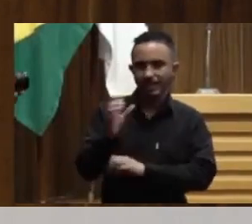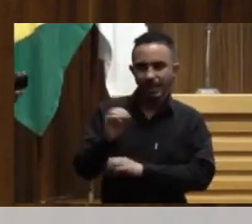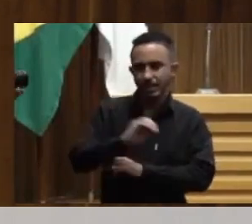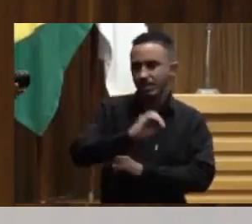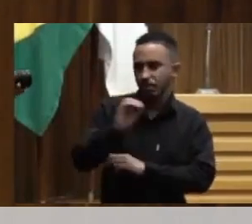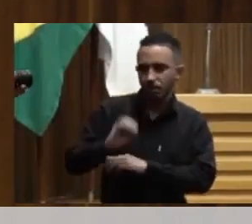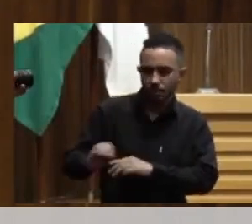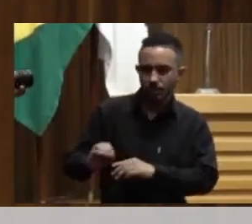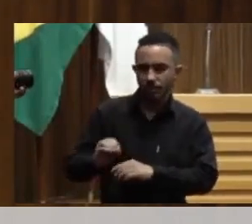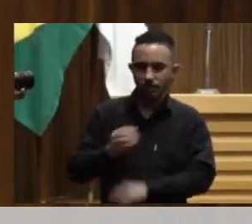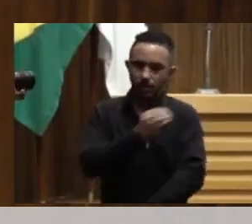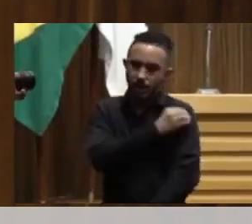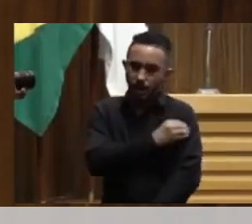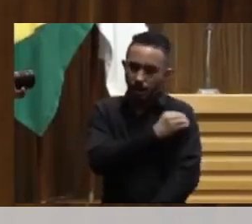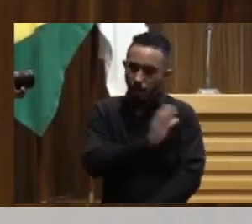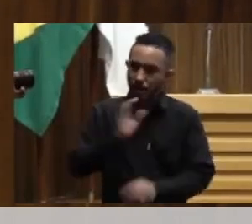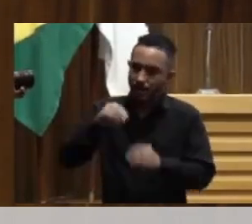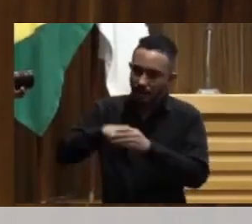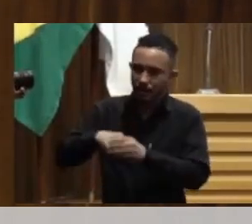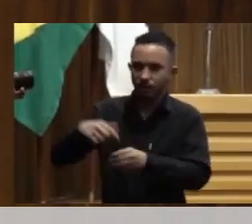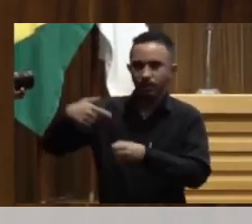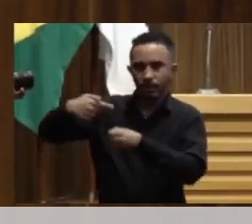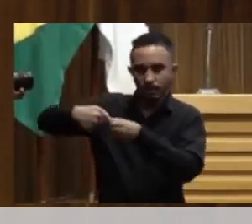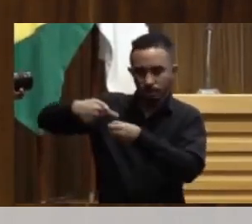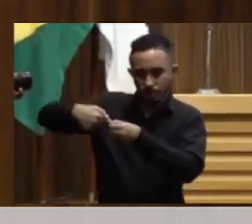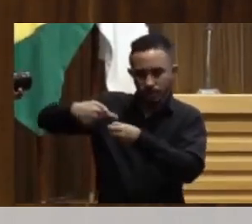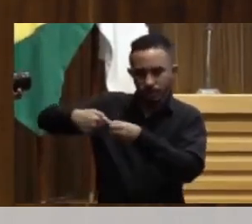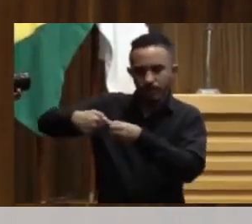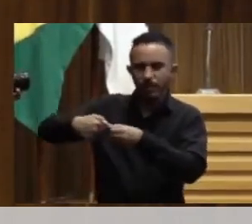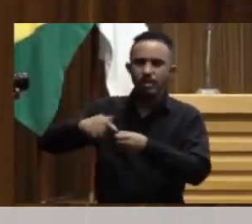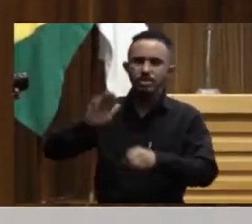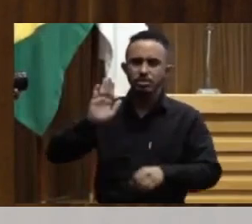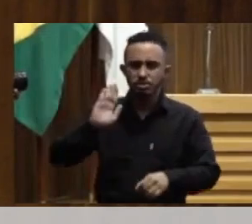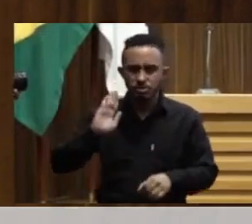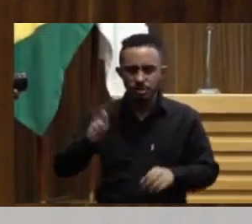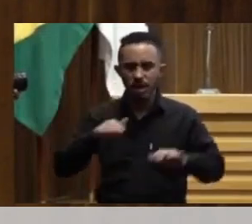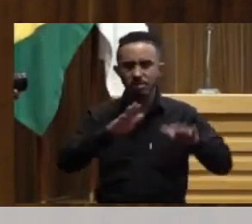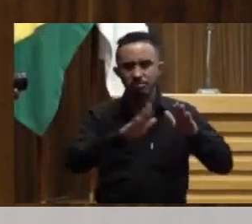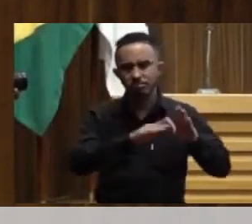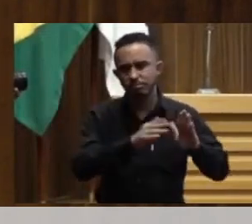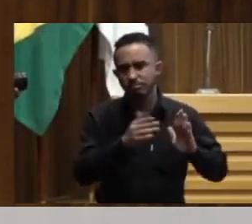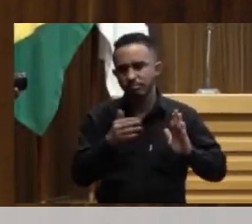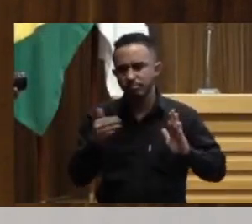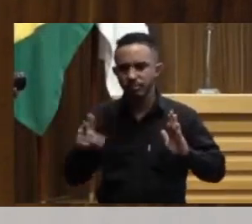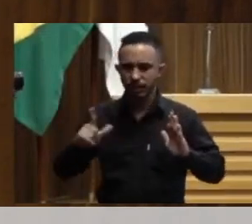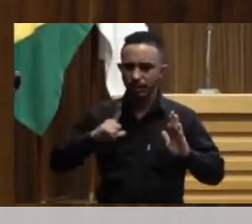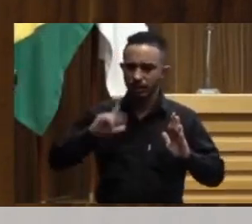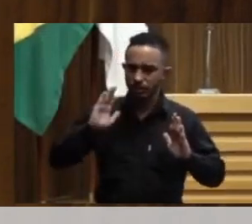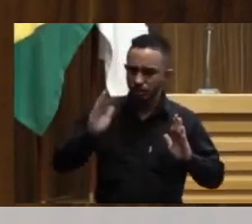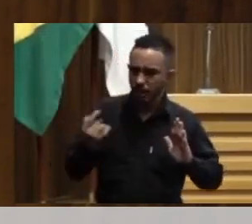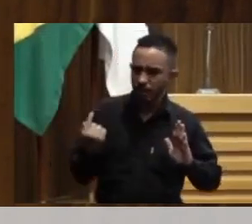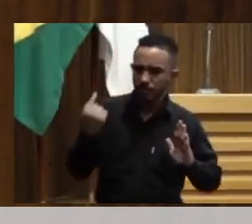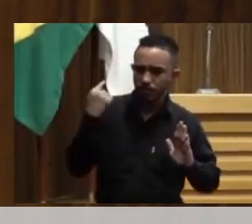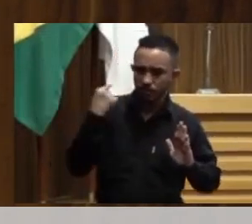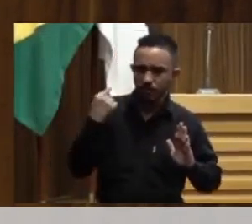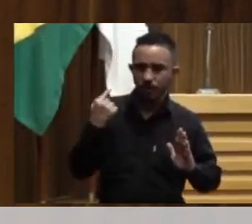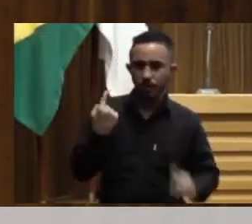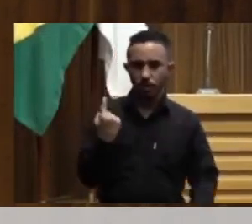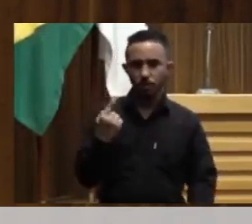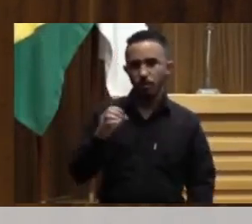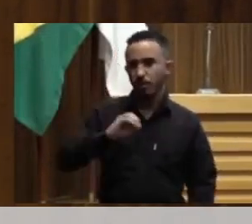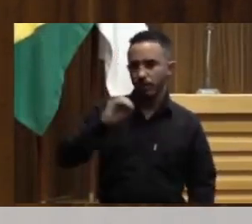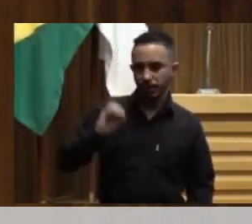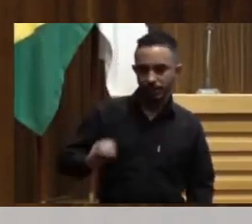E10, 10% de etanol na gasolina. Isso já faz um bom tempo. É E1, tem